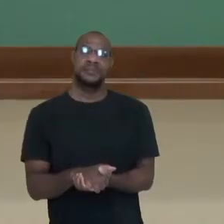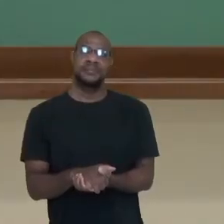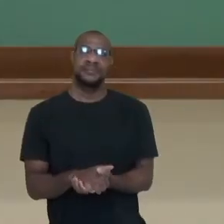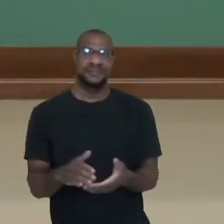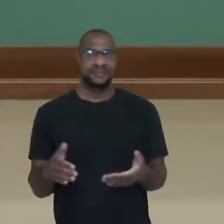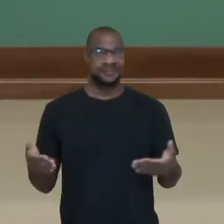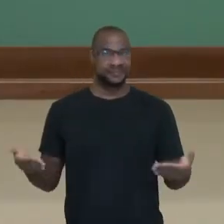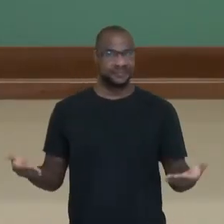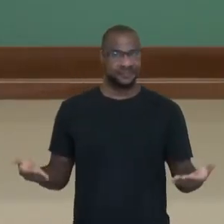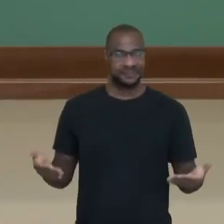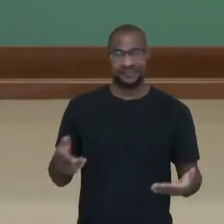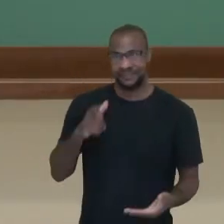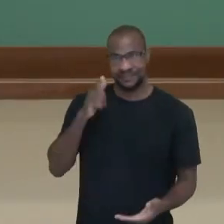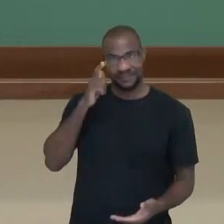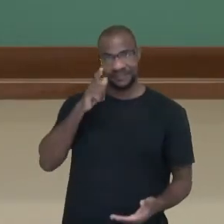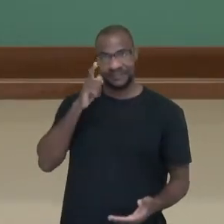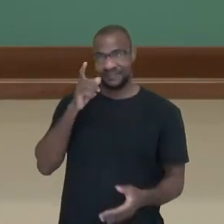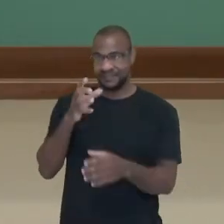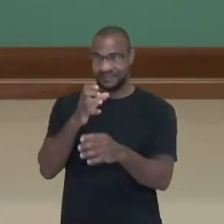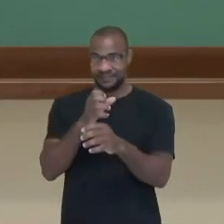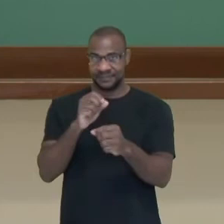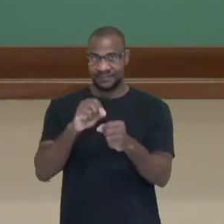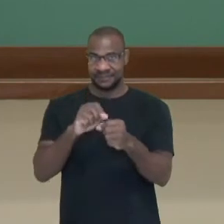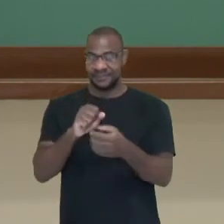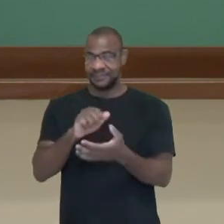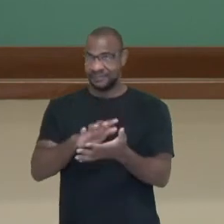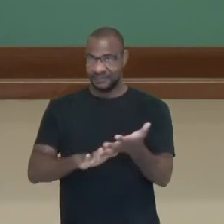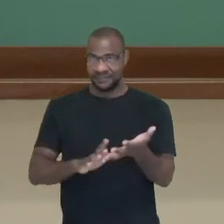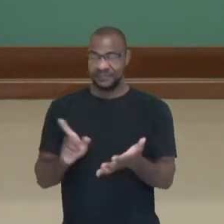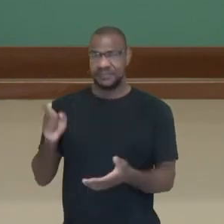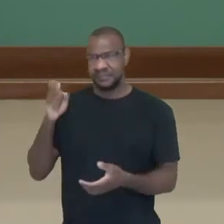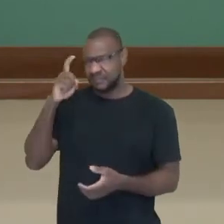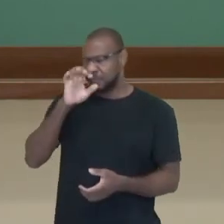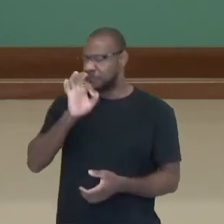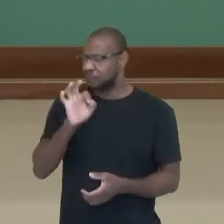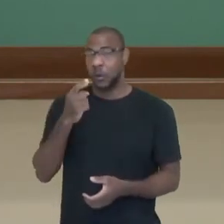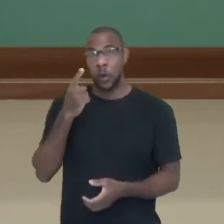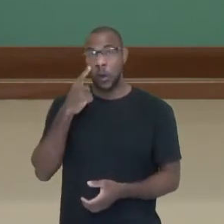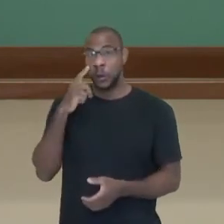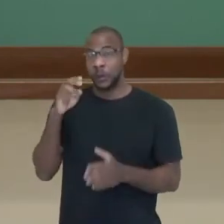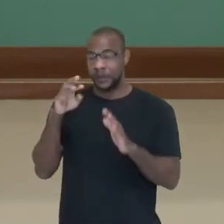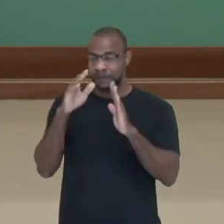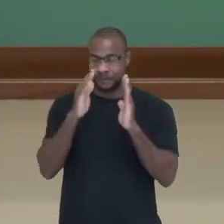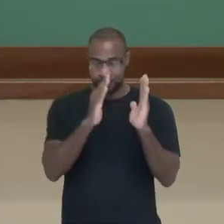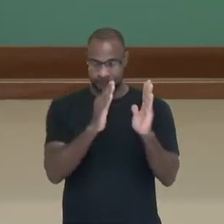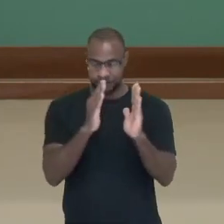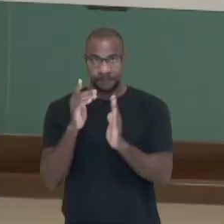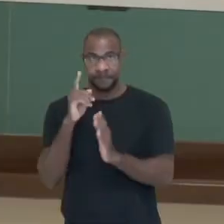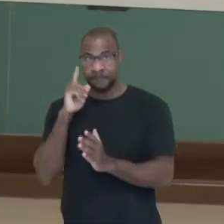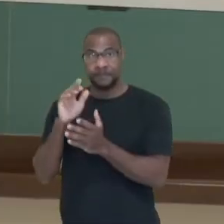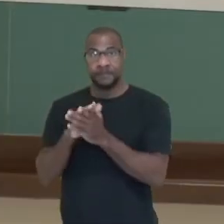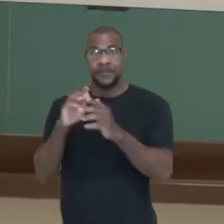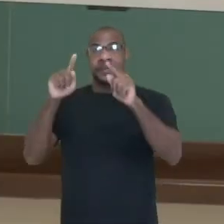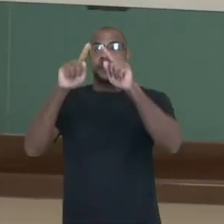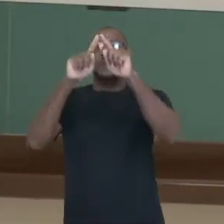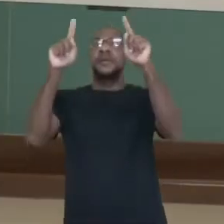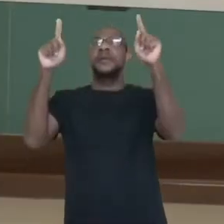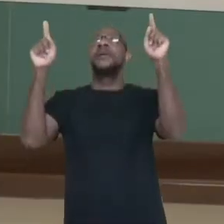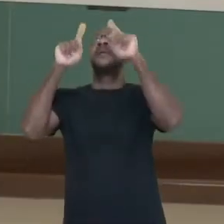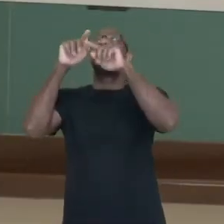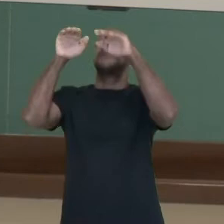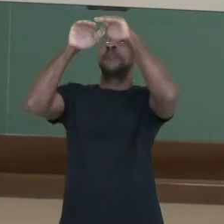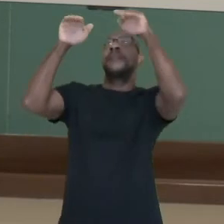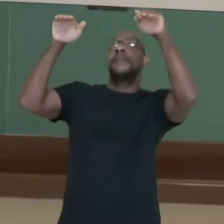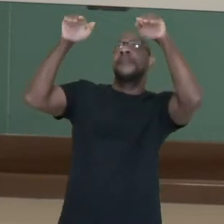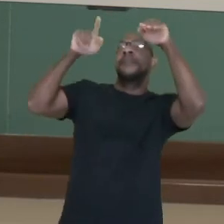E aí, conseguiram resolver esse exercício? Ele não é difícil, né, pessoal? Vamos lá, por partes, então. O teto, se mede 5